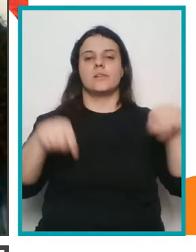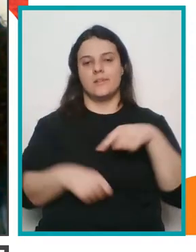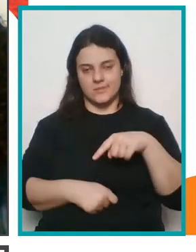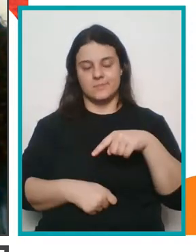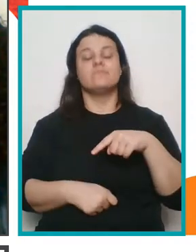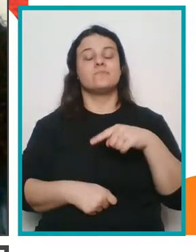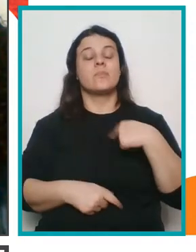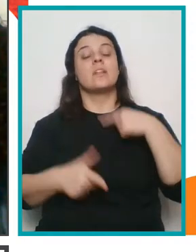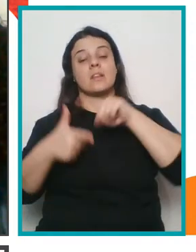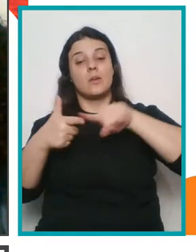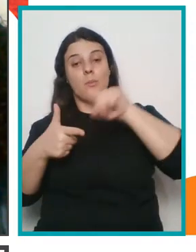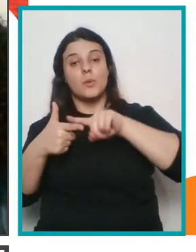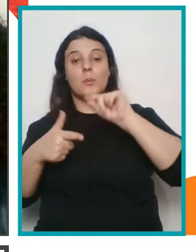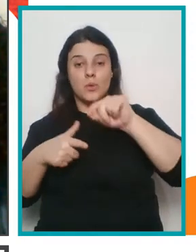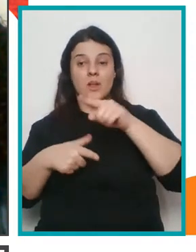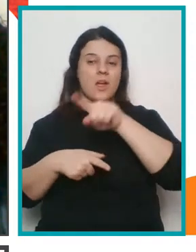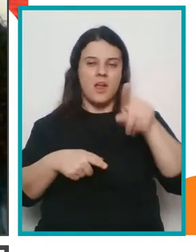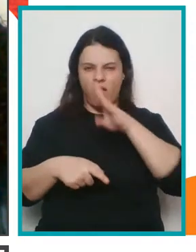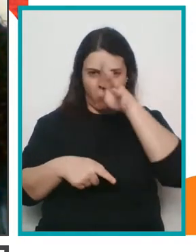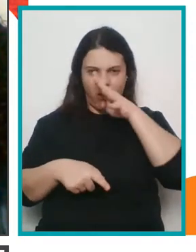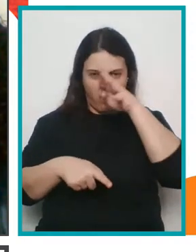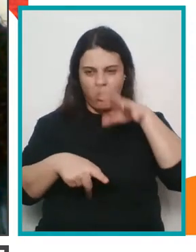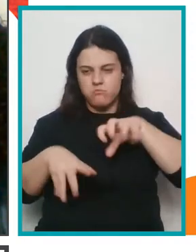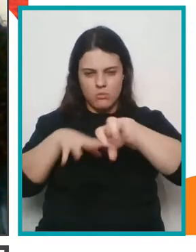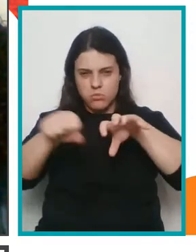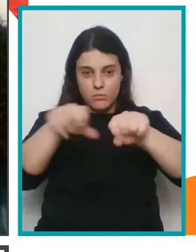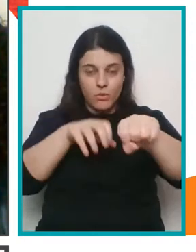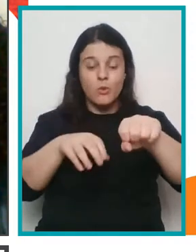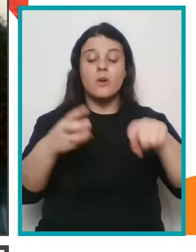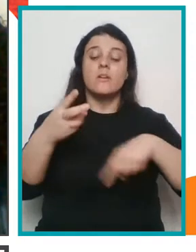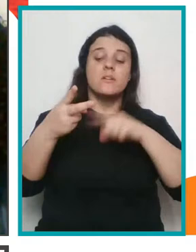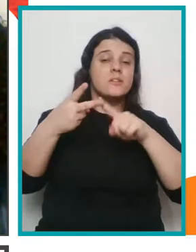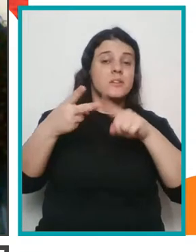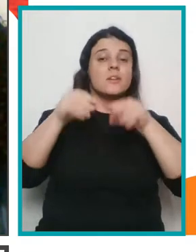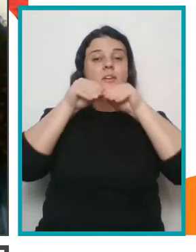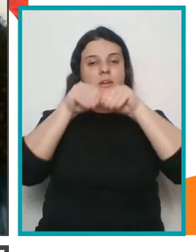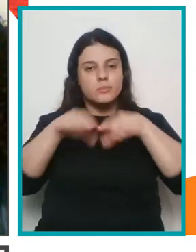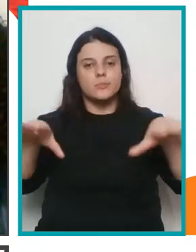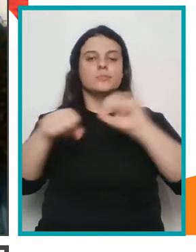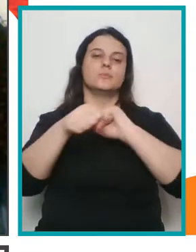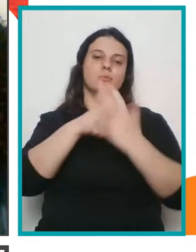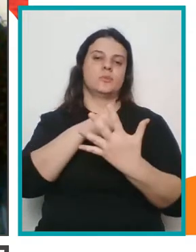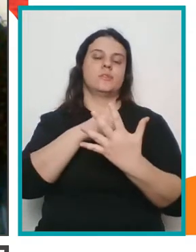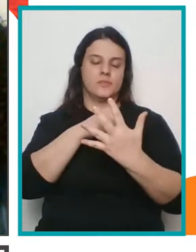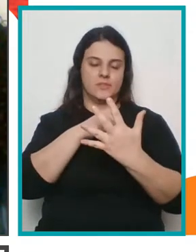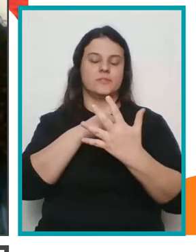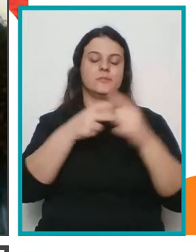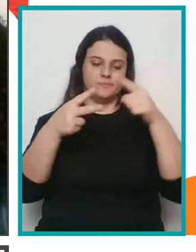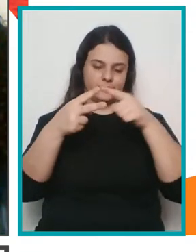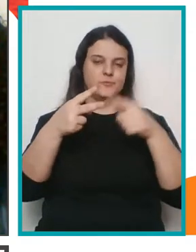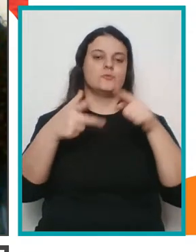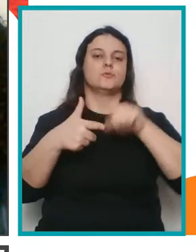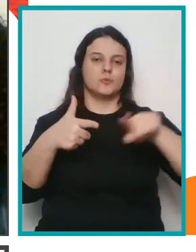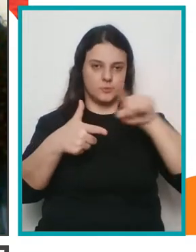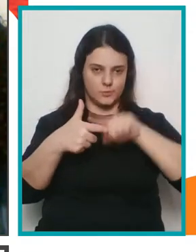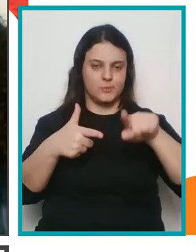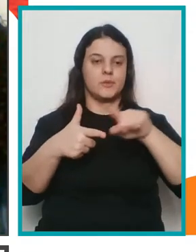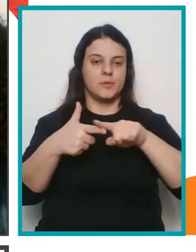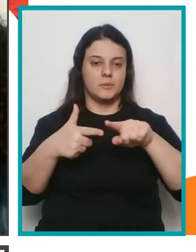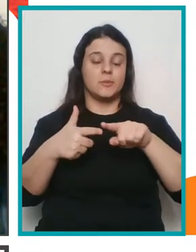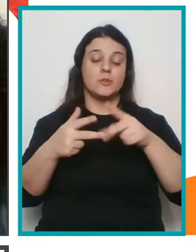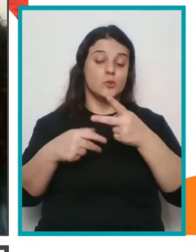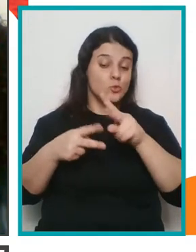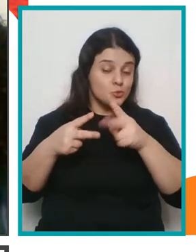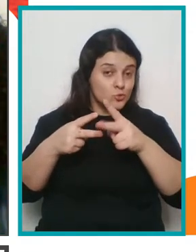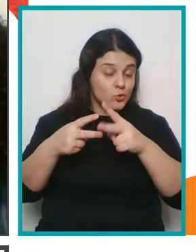Ambas diretamente relacionadas às questões das mudanças climáticas, visto que a degradação do território antes protegidos, hoje em dia,